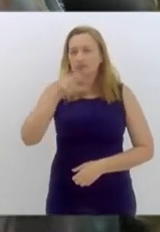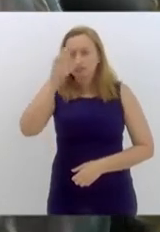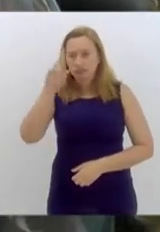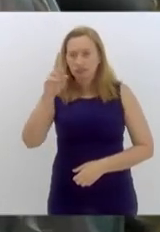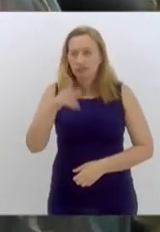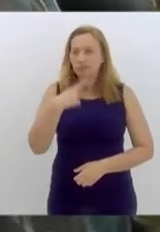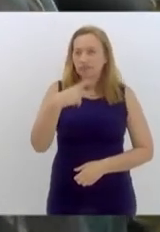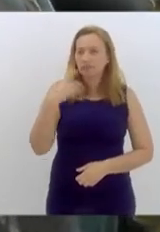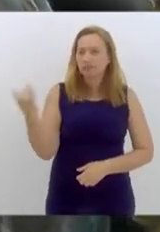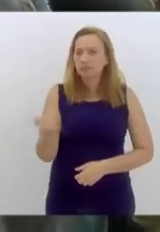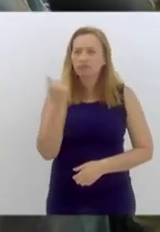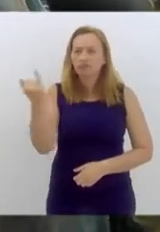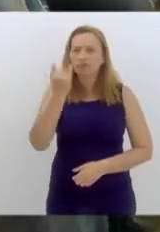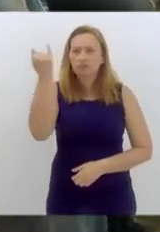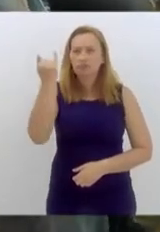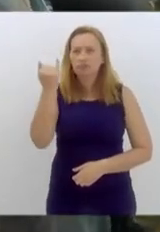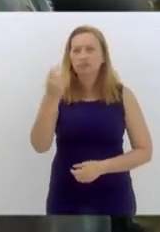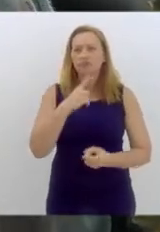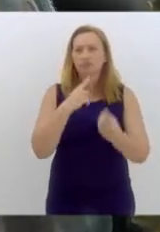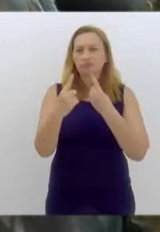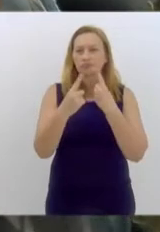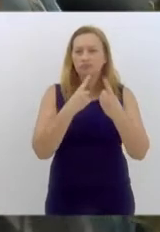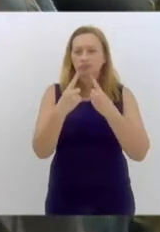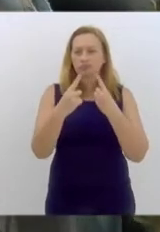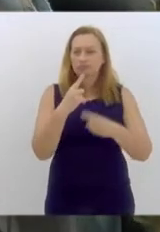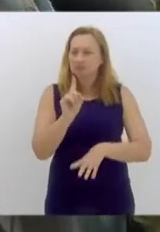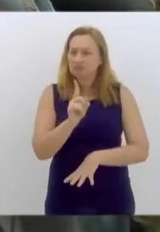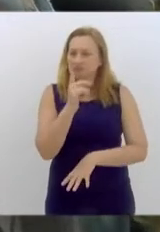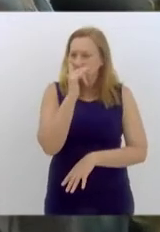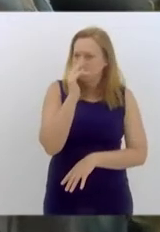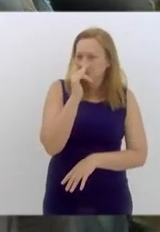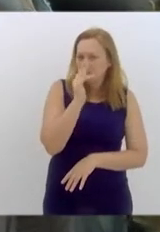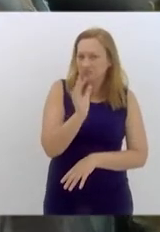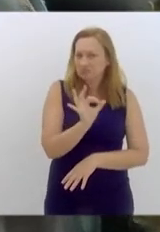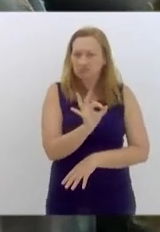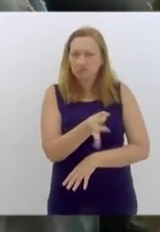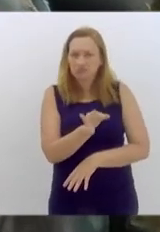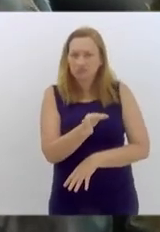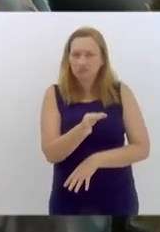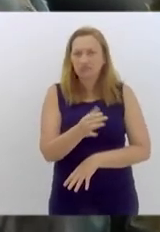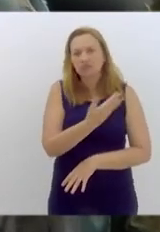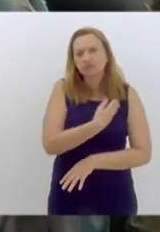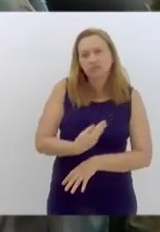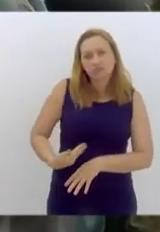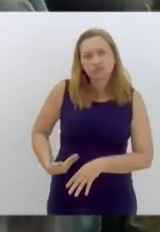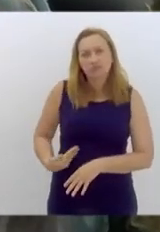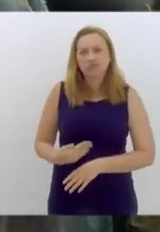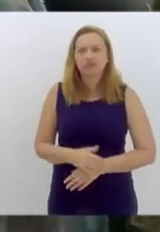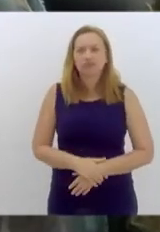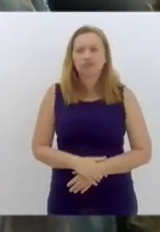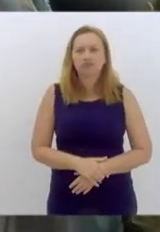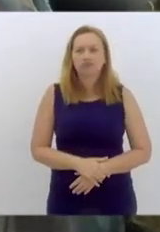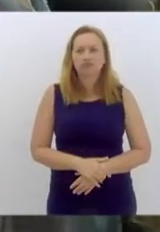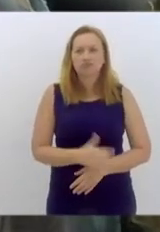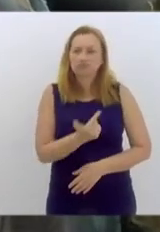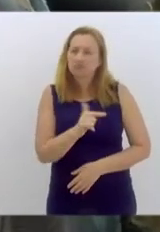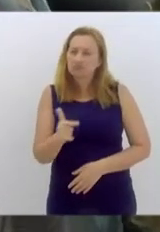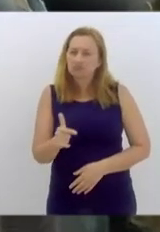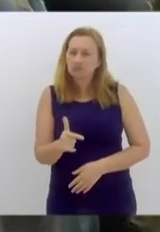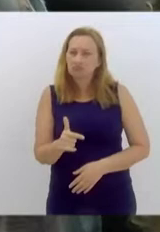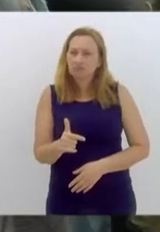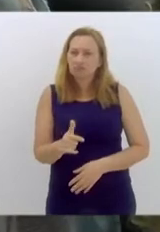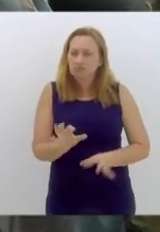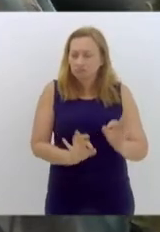da importância desse debate, não me parece razoável que o governo ainda não tenha